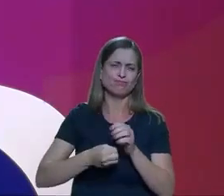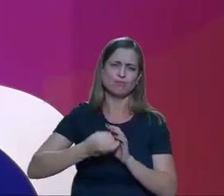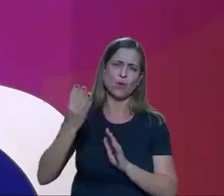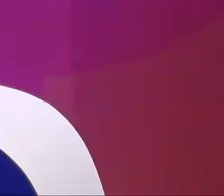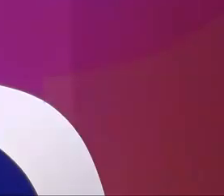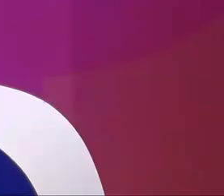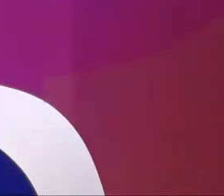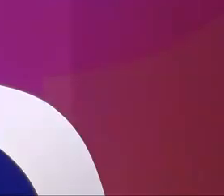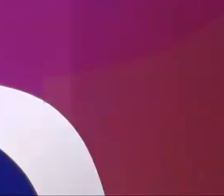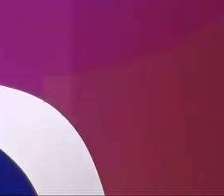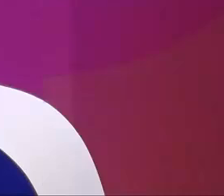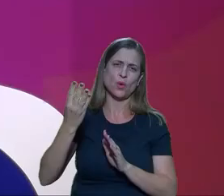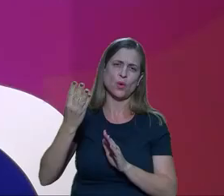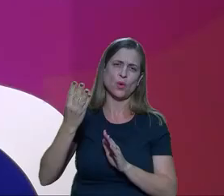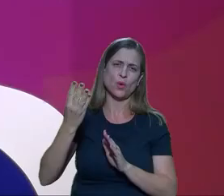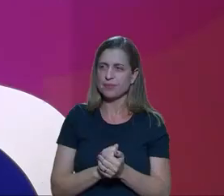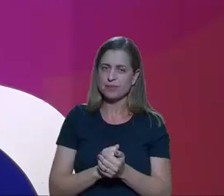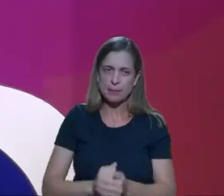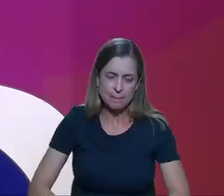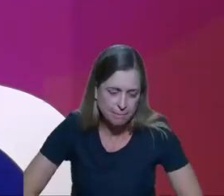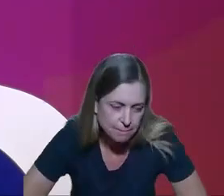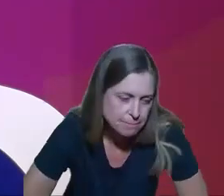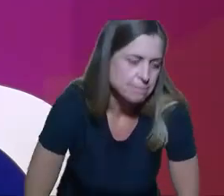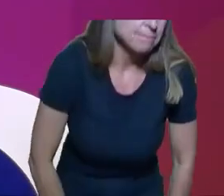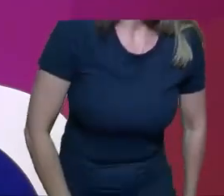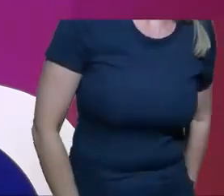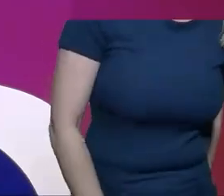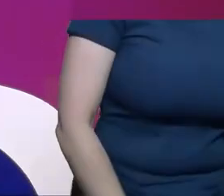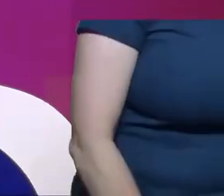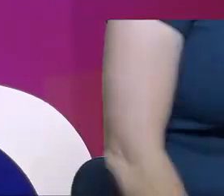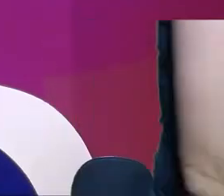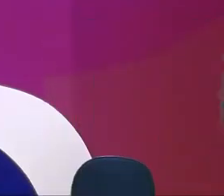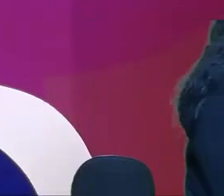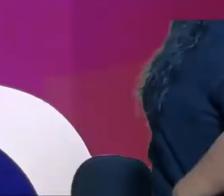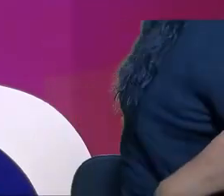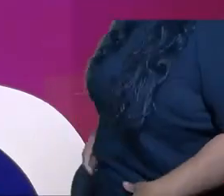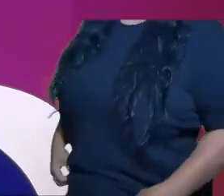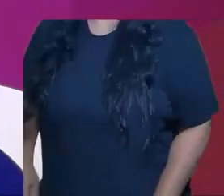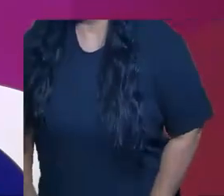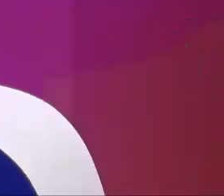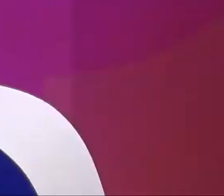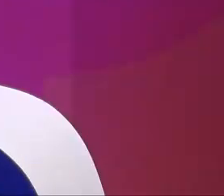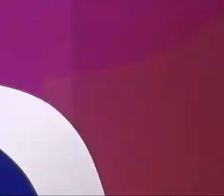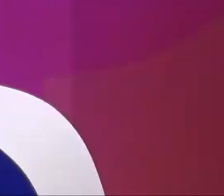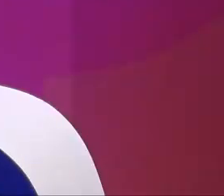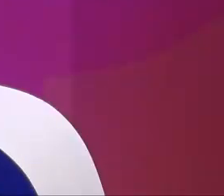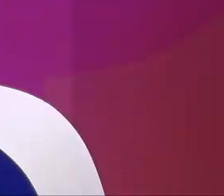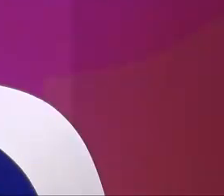outros. Minha literatura é simples, pura, sem artifícios e